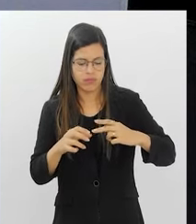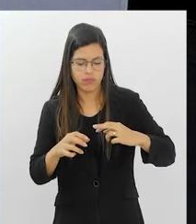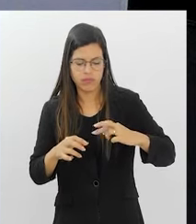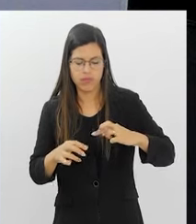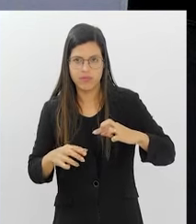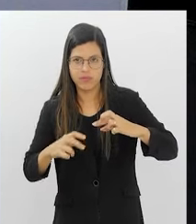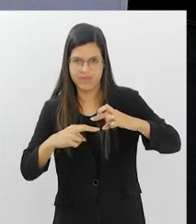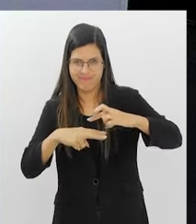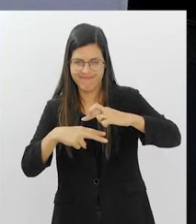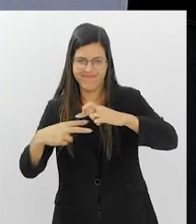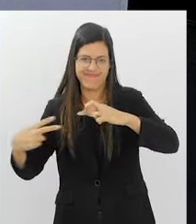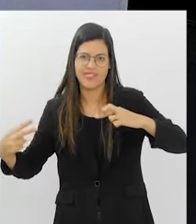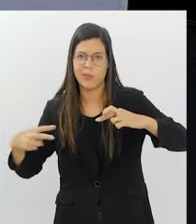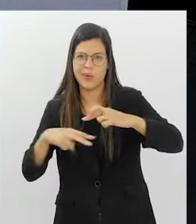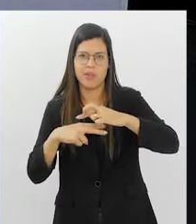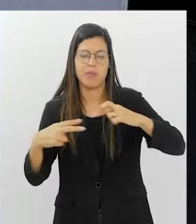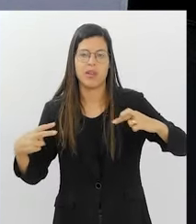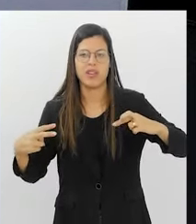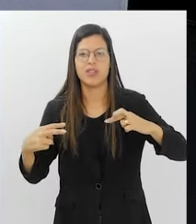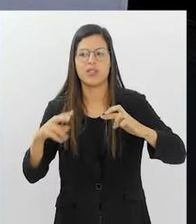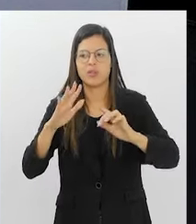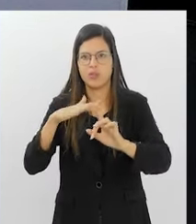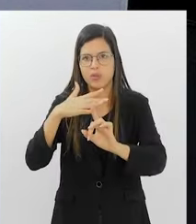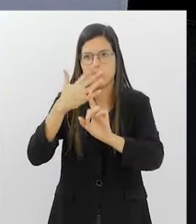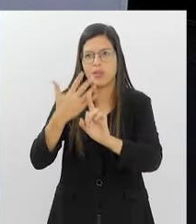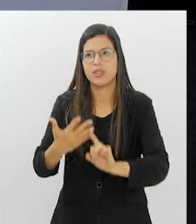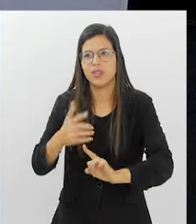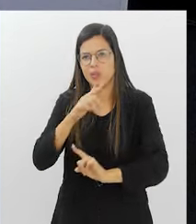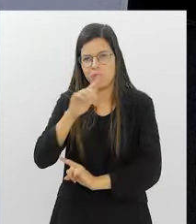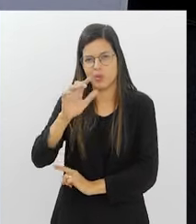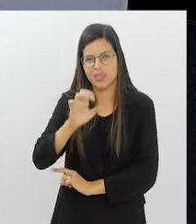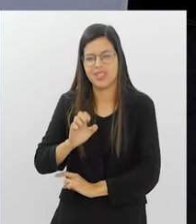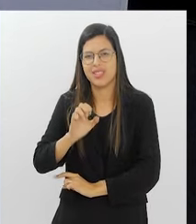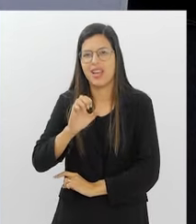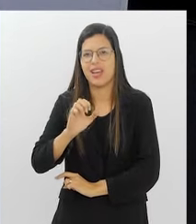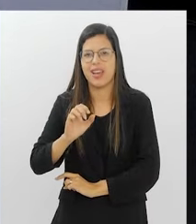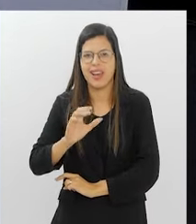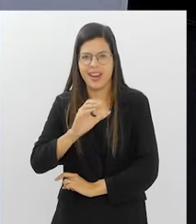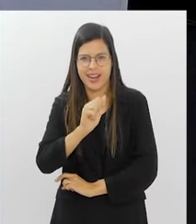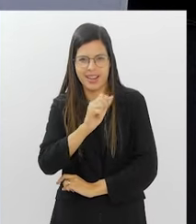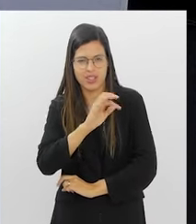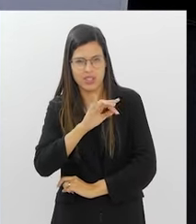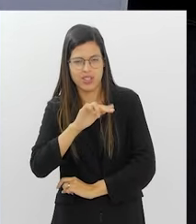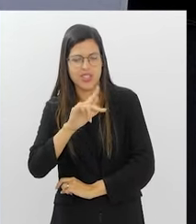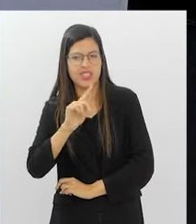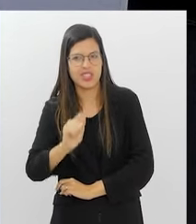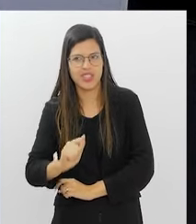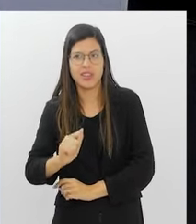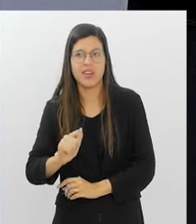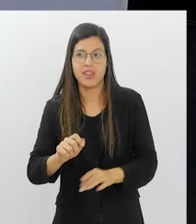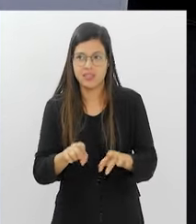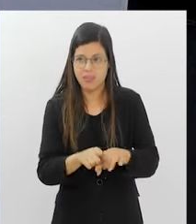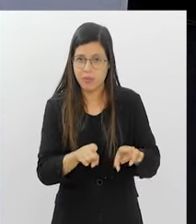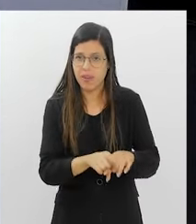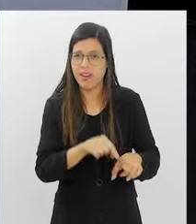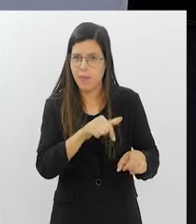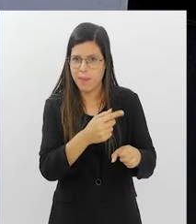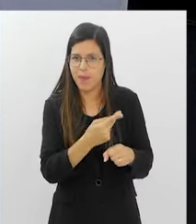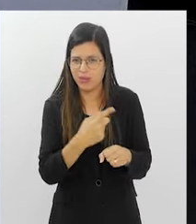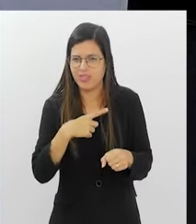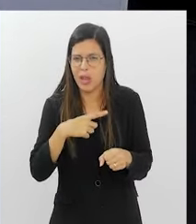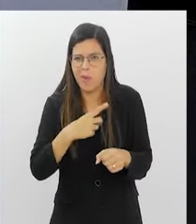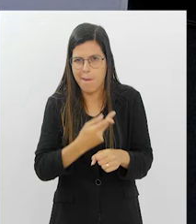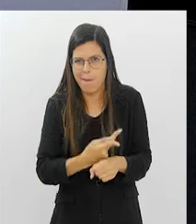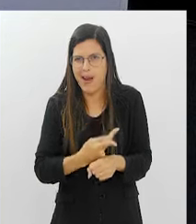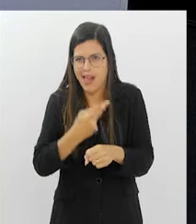desejados homenageando Zé catimba nosso baloarte do S Inclusive eu ganhei o prêmio do plumas e pait que é o